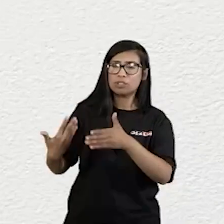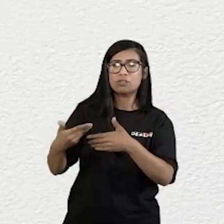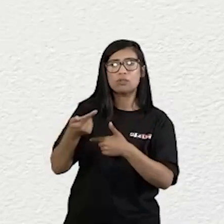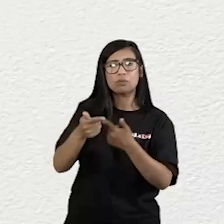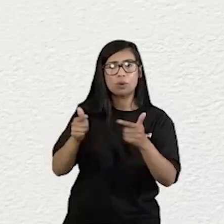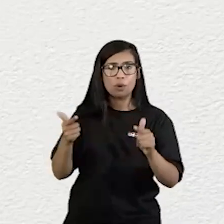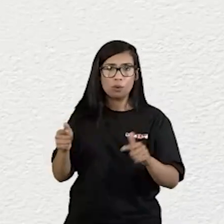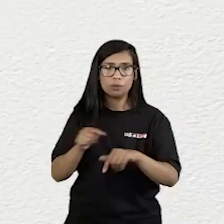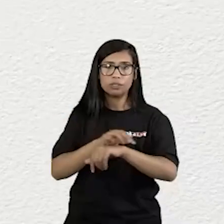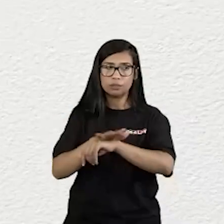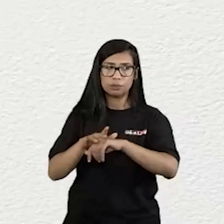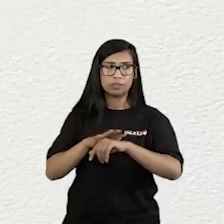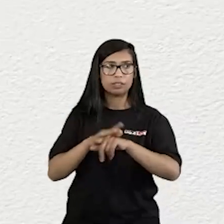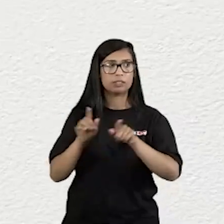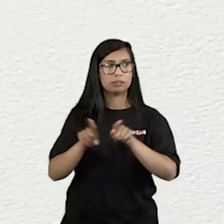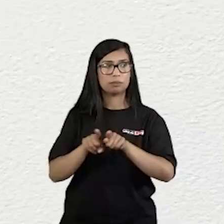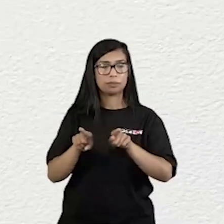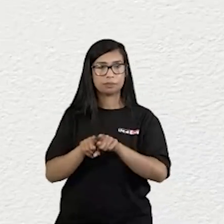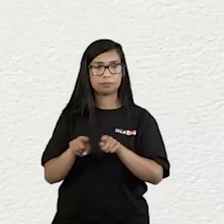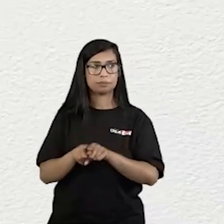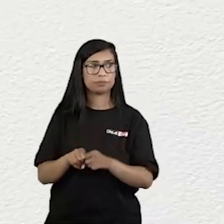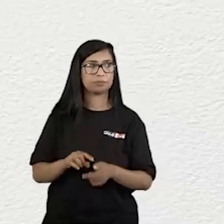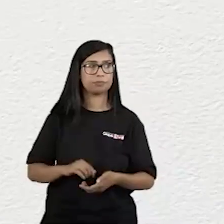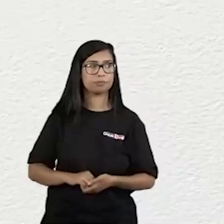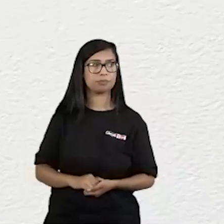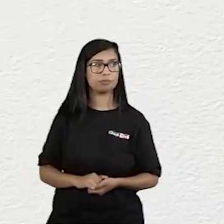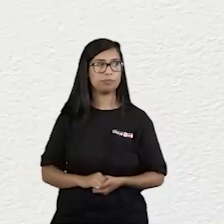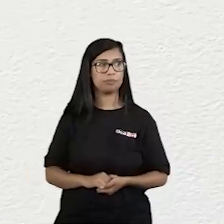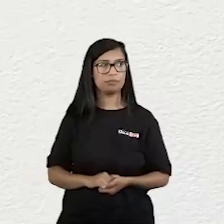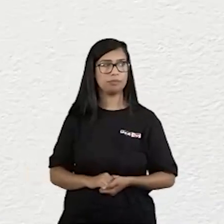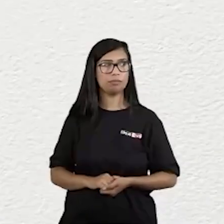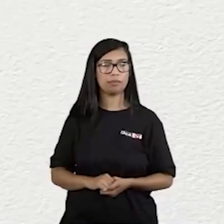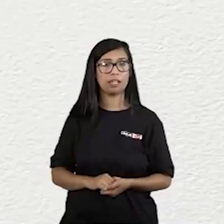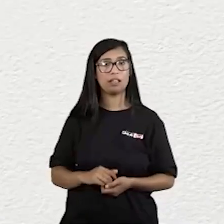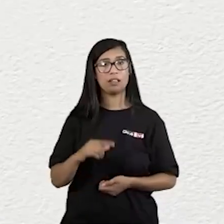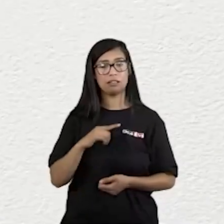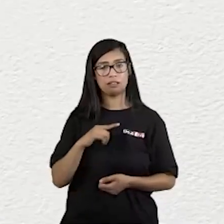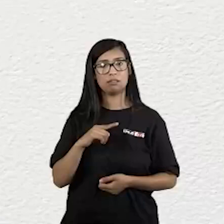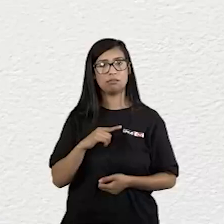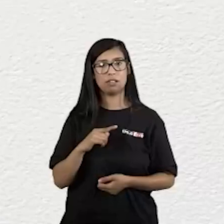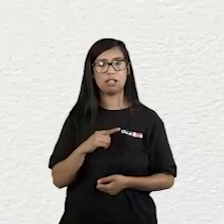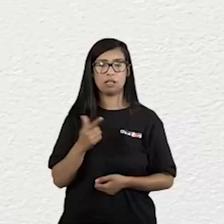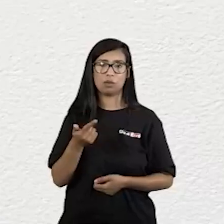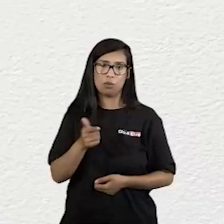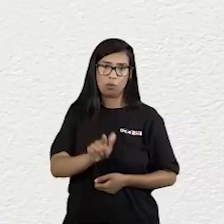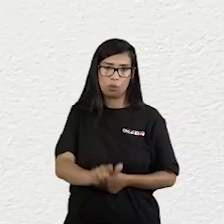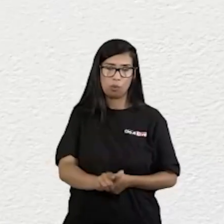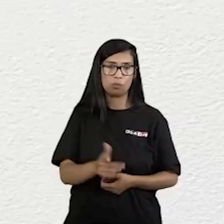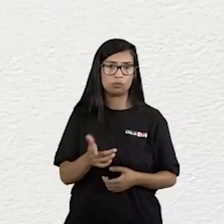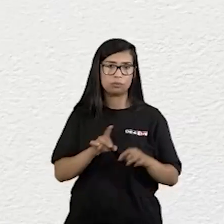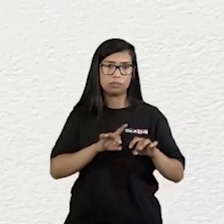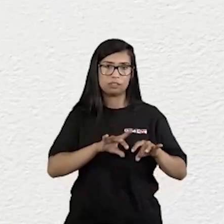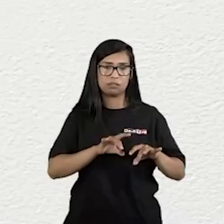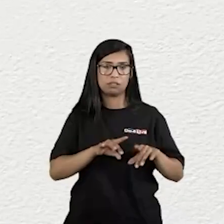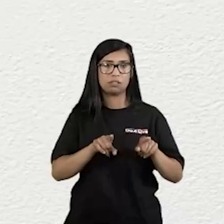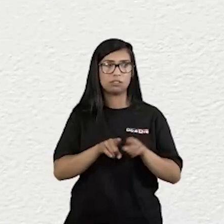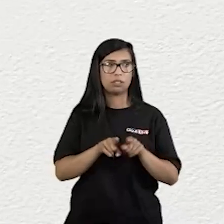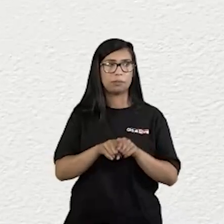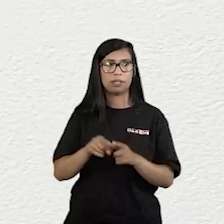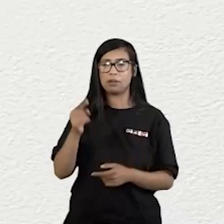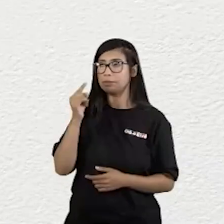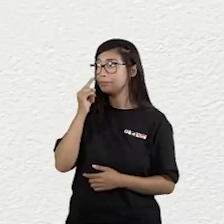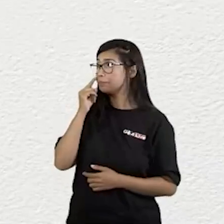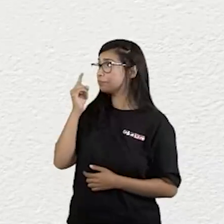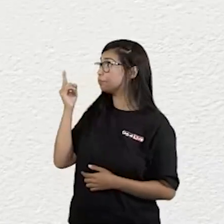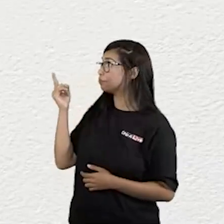Bom, uma outra forma clínica também importante de ser falado com vocês são as lesões pustulares e